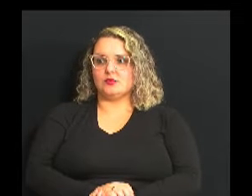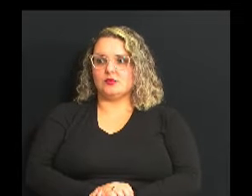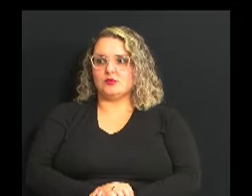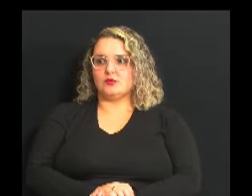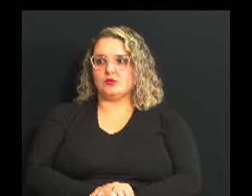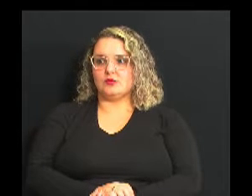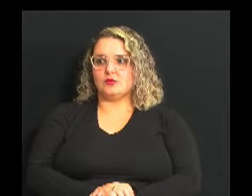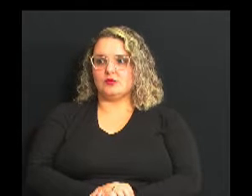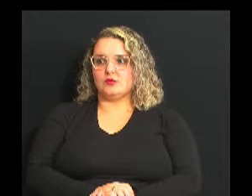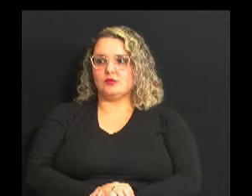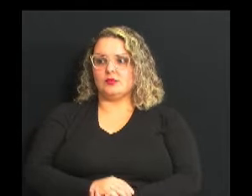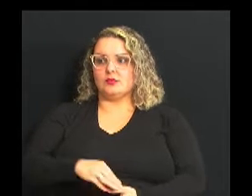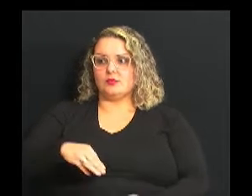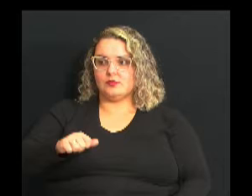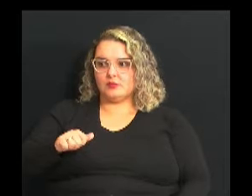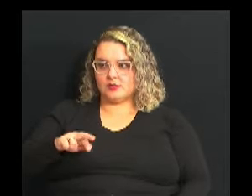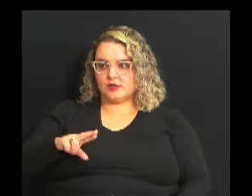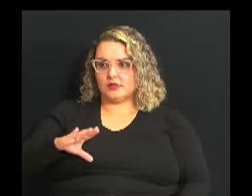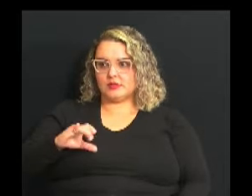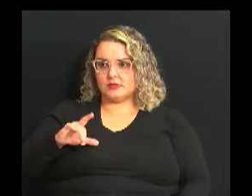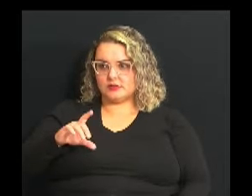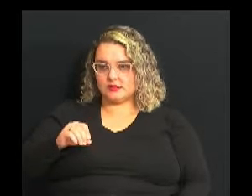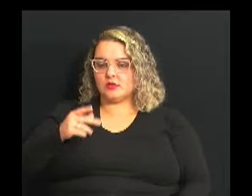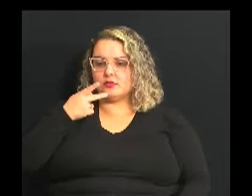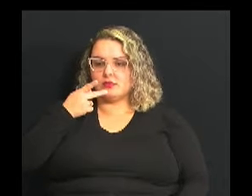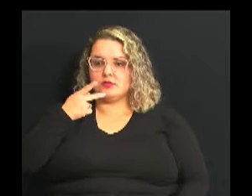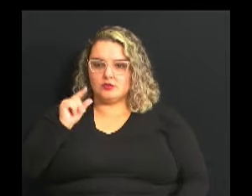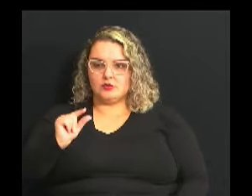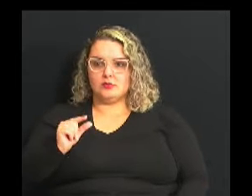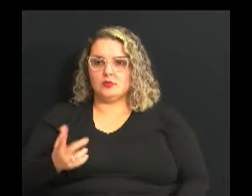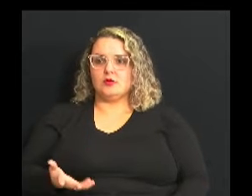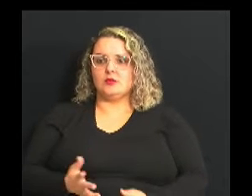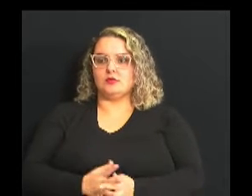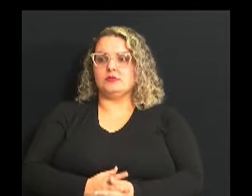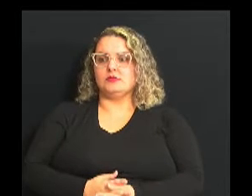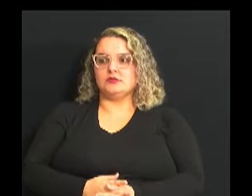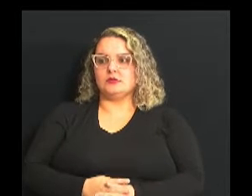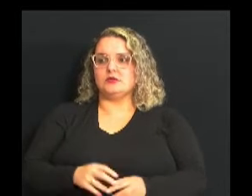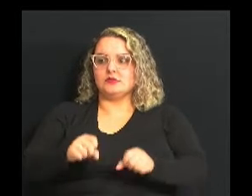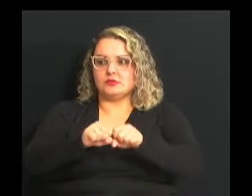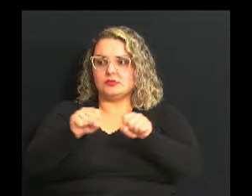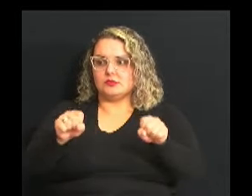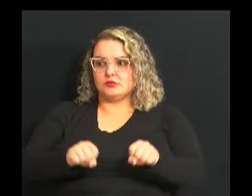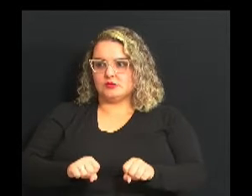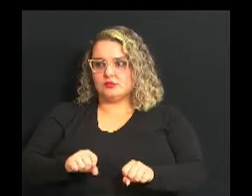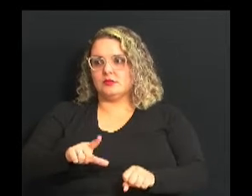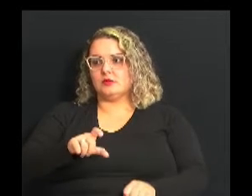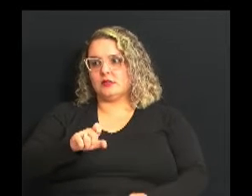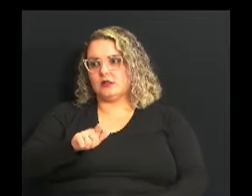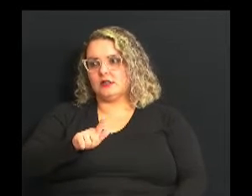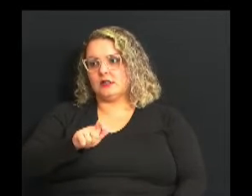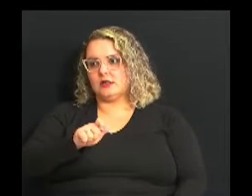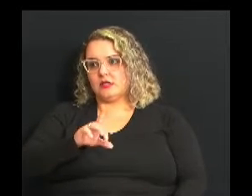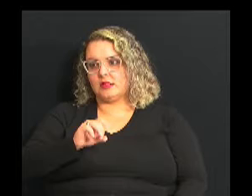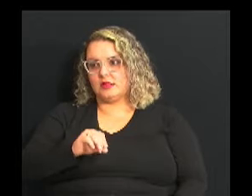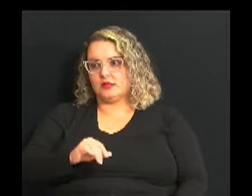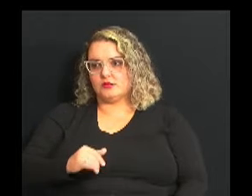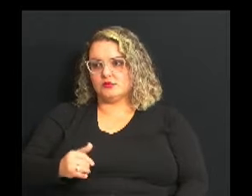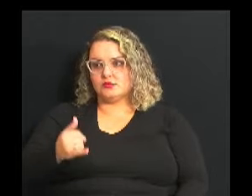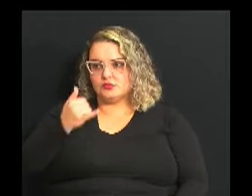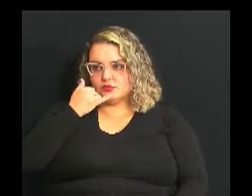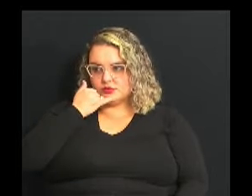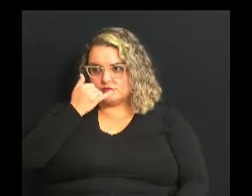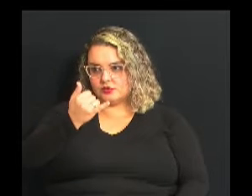O Marcelo Miranda até falou um pouco sobre, né? A gente saiu de um sistema legado de telefonia